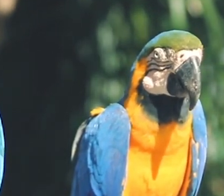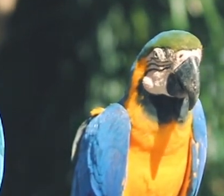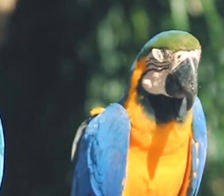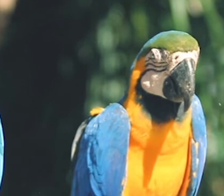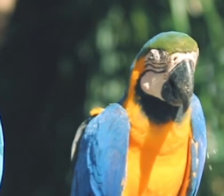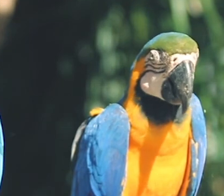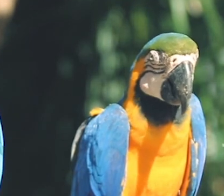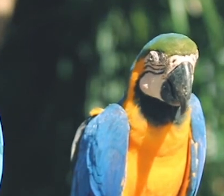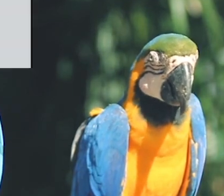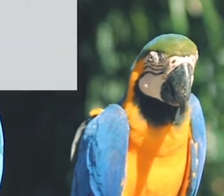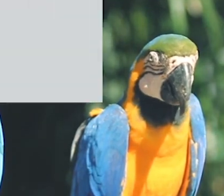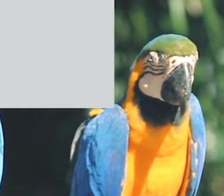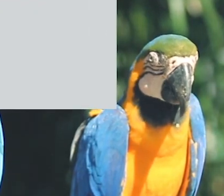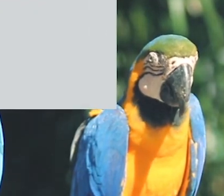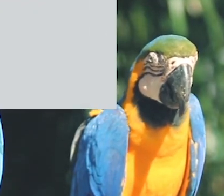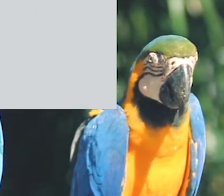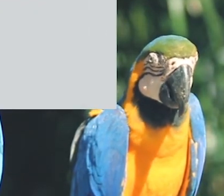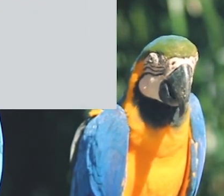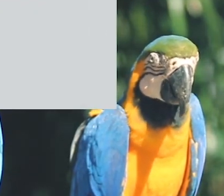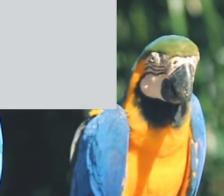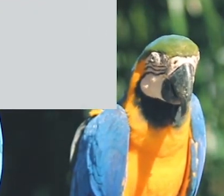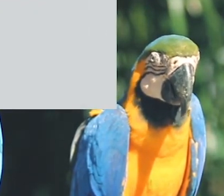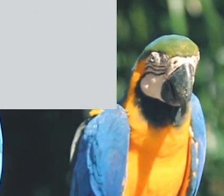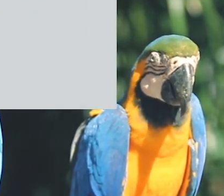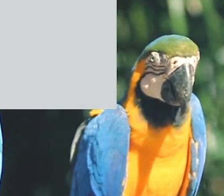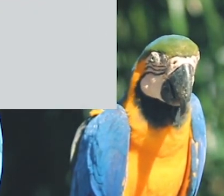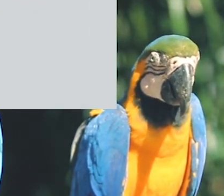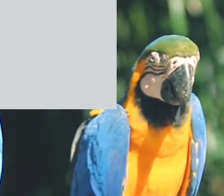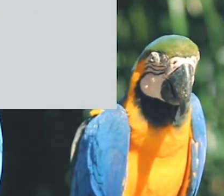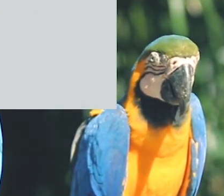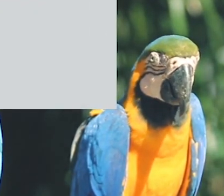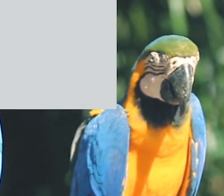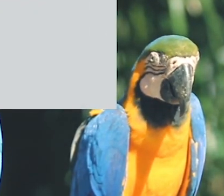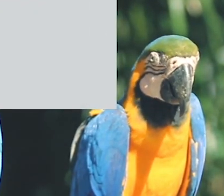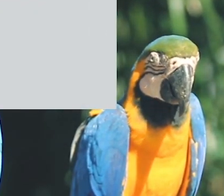Assembleia Legislativa de Mato Grosso do Sul.